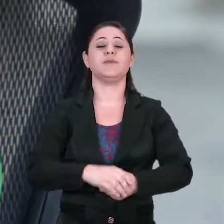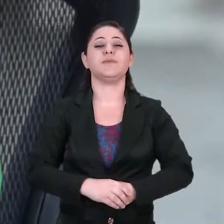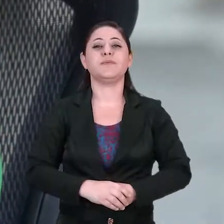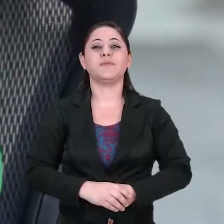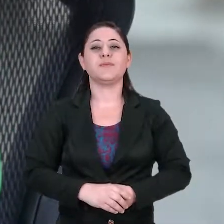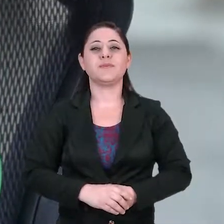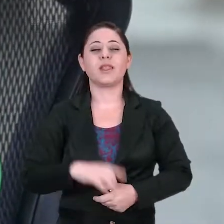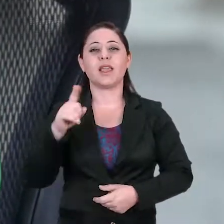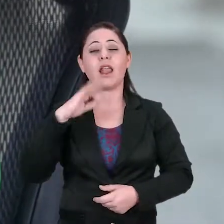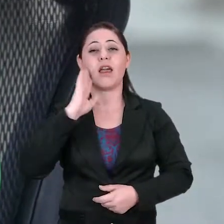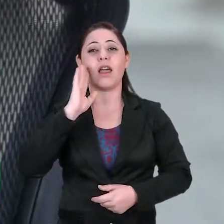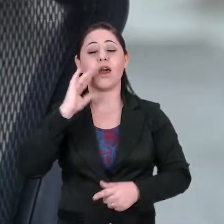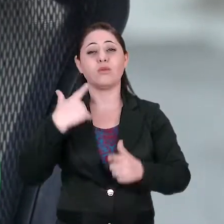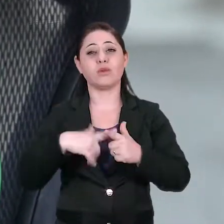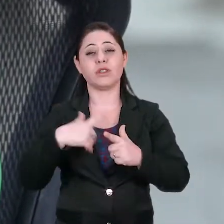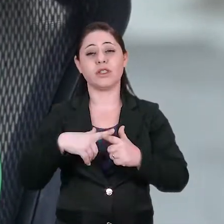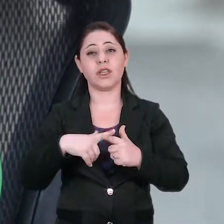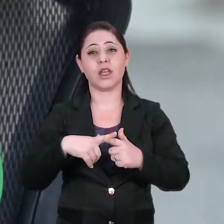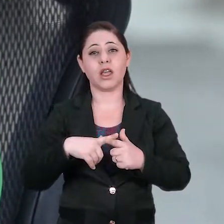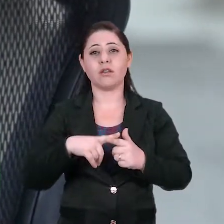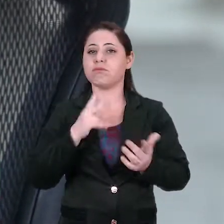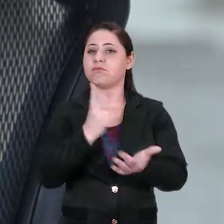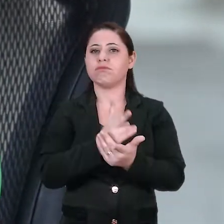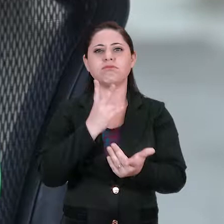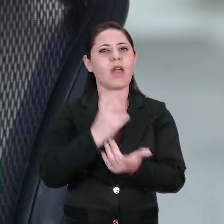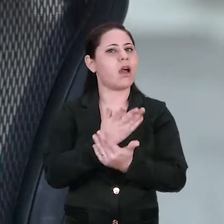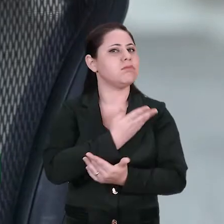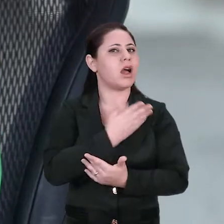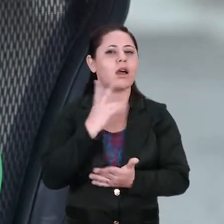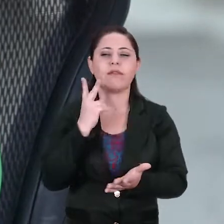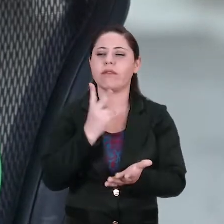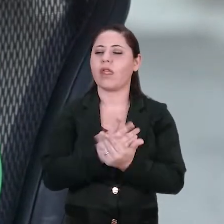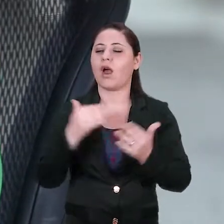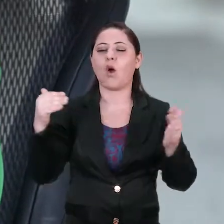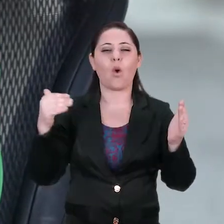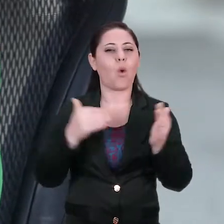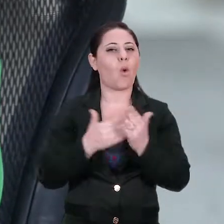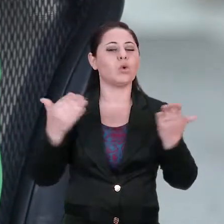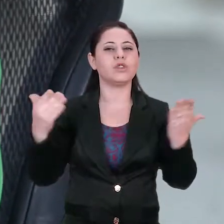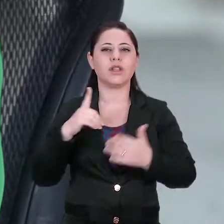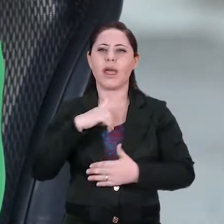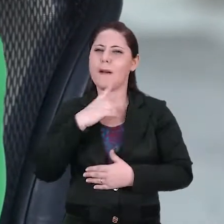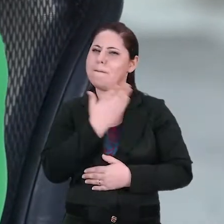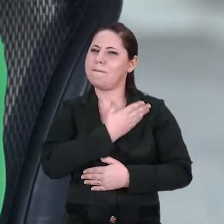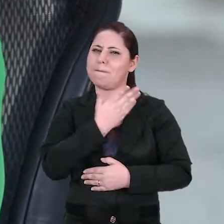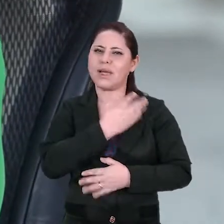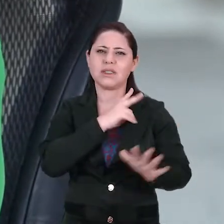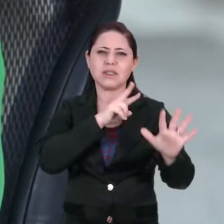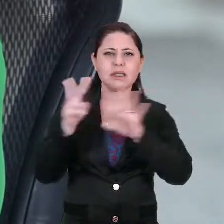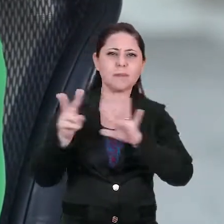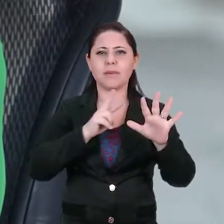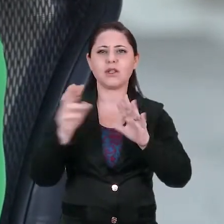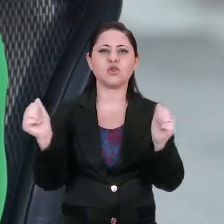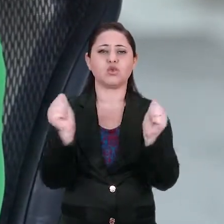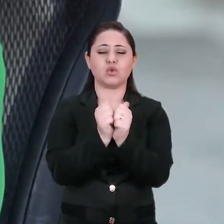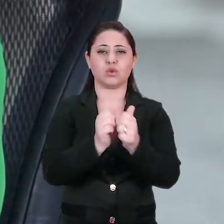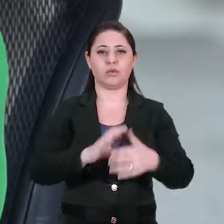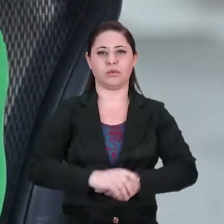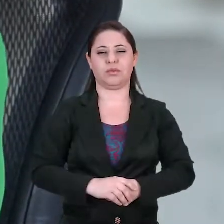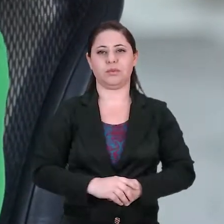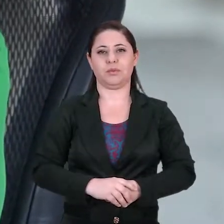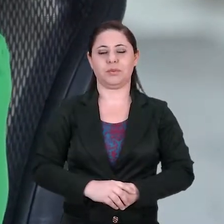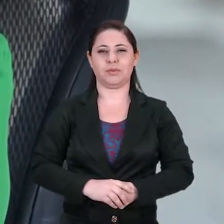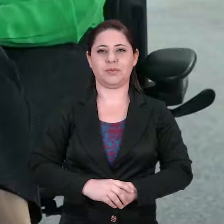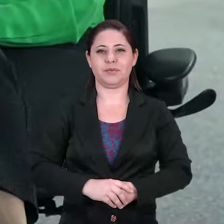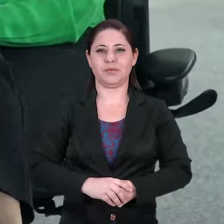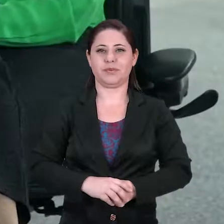68 isso. E é interessante, como você disse, nós continuamos amigos até hoje. E há um grupinho que é amiga mesmo de toda semana